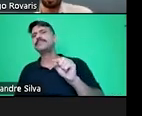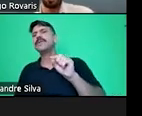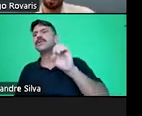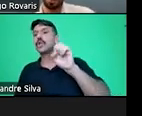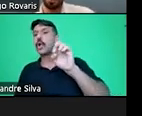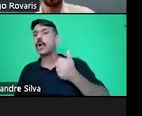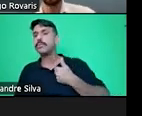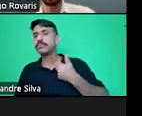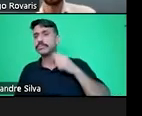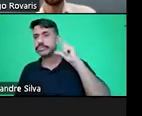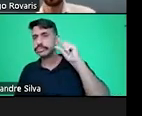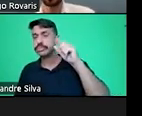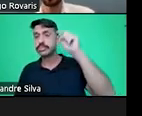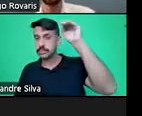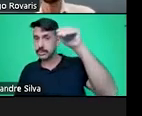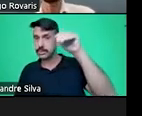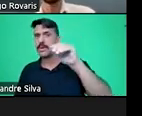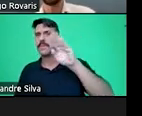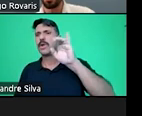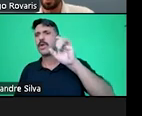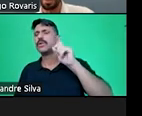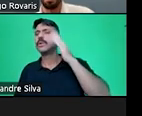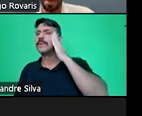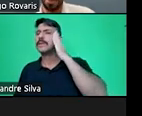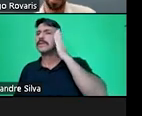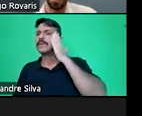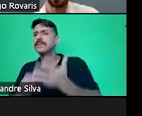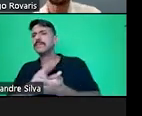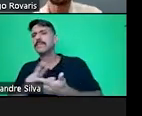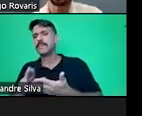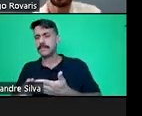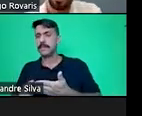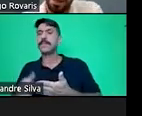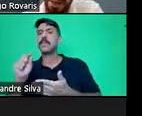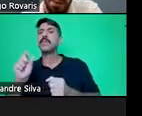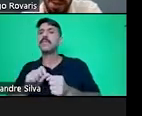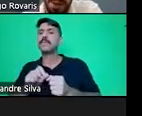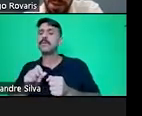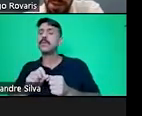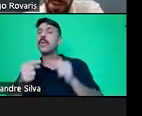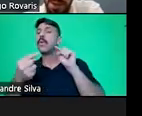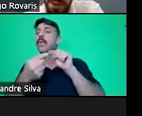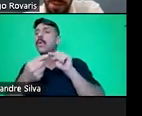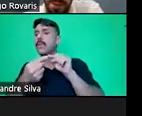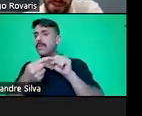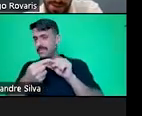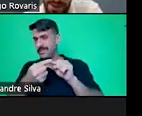a conexão biológica e uma ferramenta que pode ser útil na prática clínica, que é algo